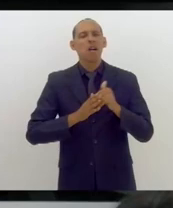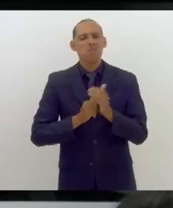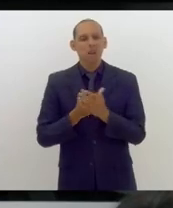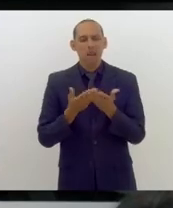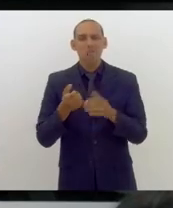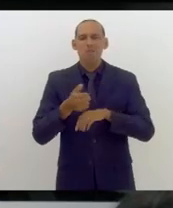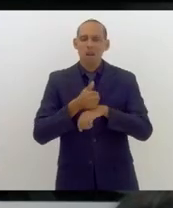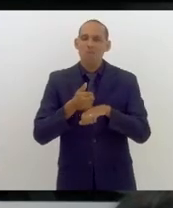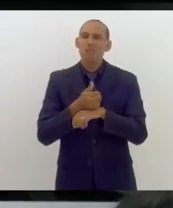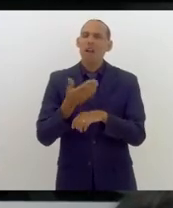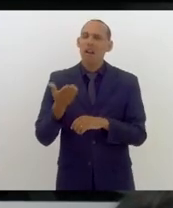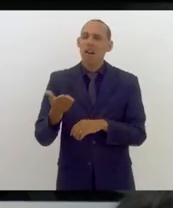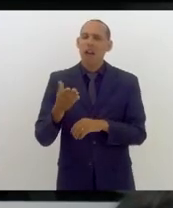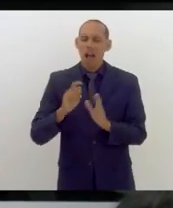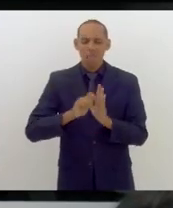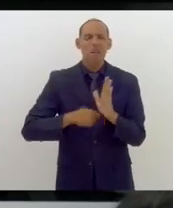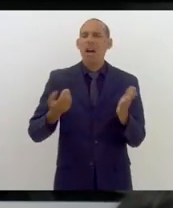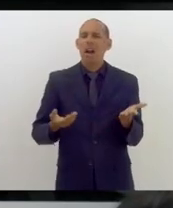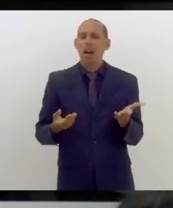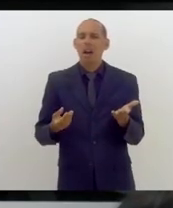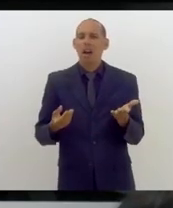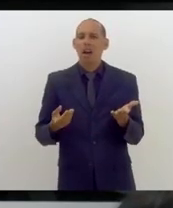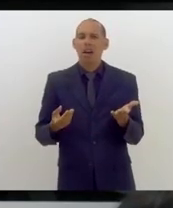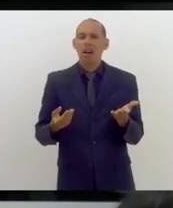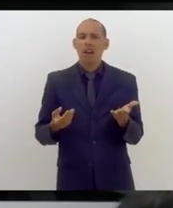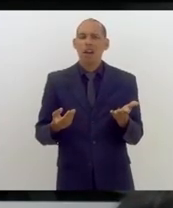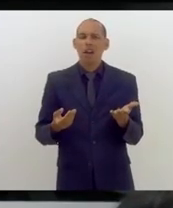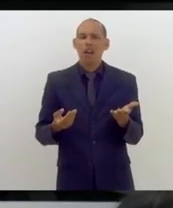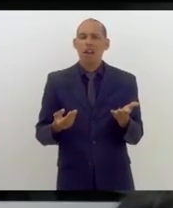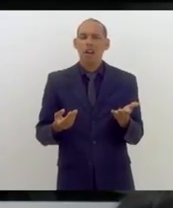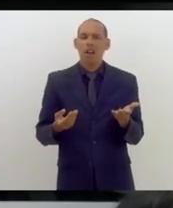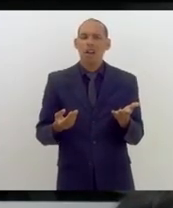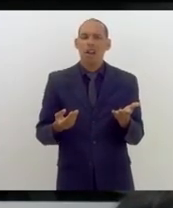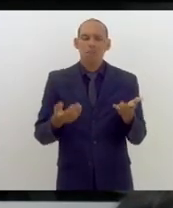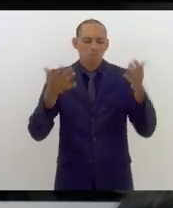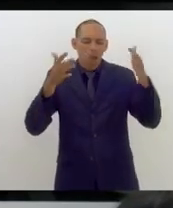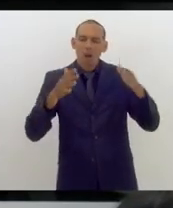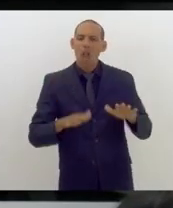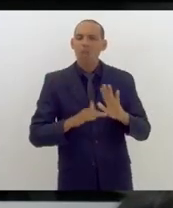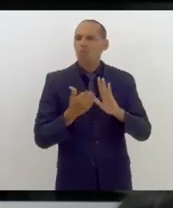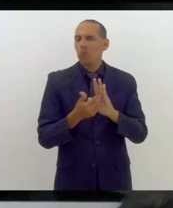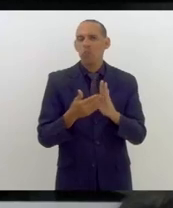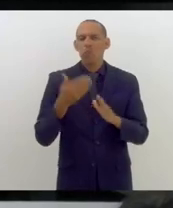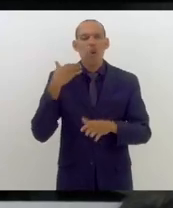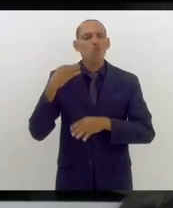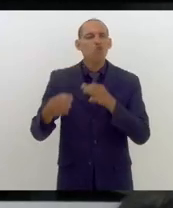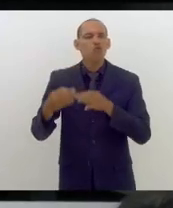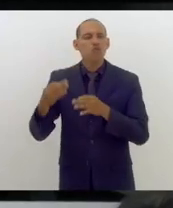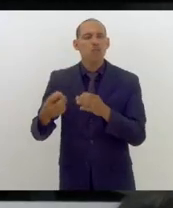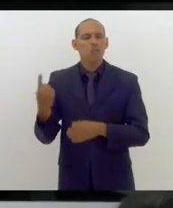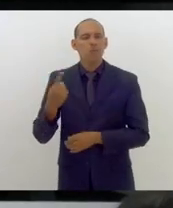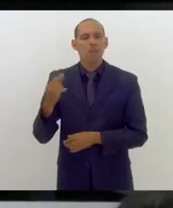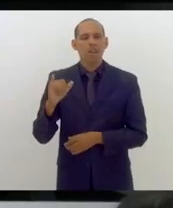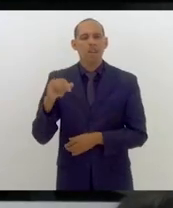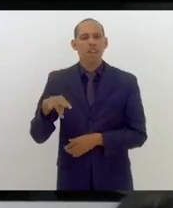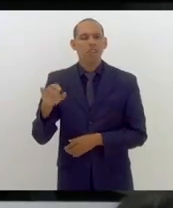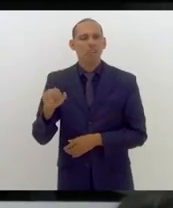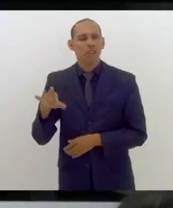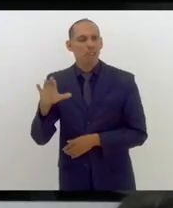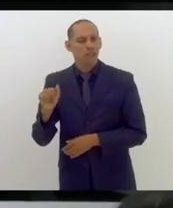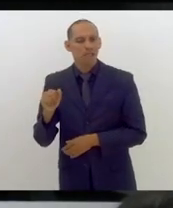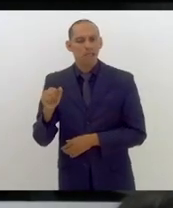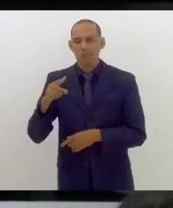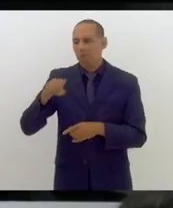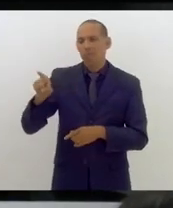profissionais dar uma canetada e jogar por terra a decisão de uma juíza de primeira instância é no mínimo